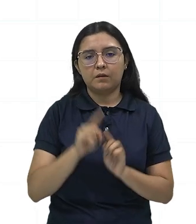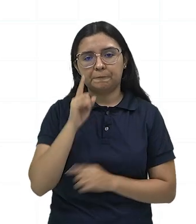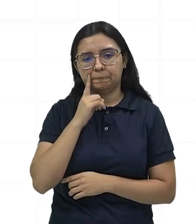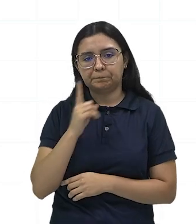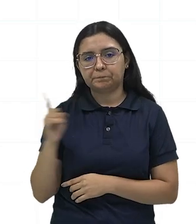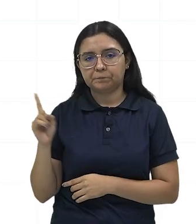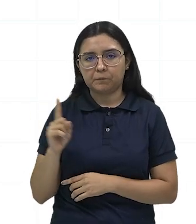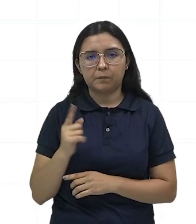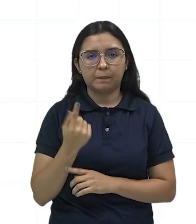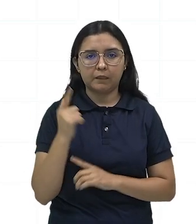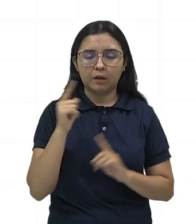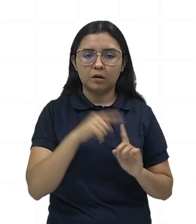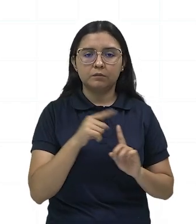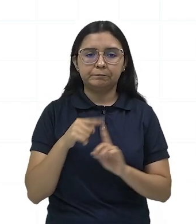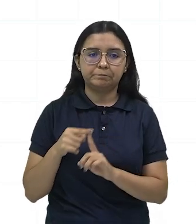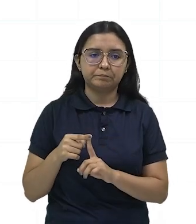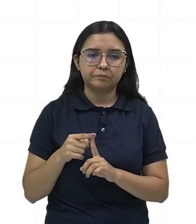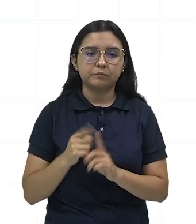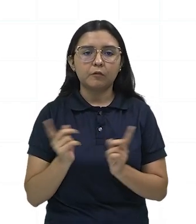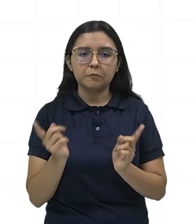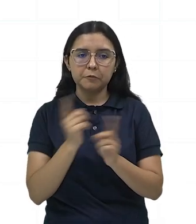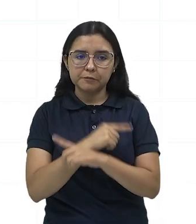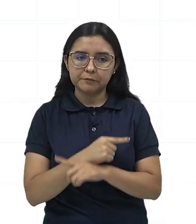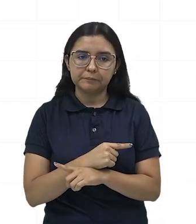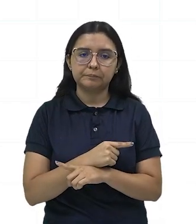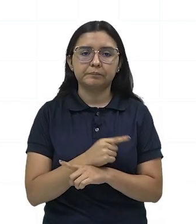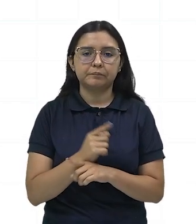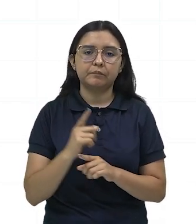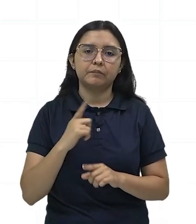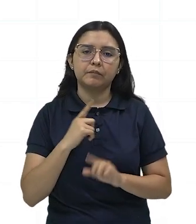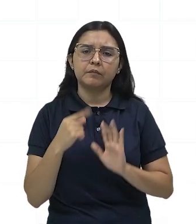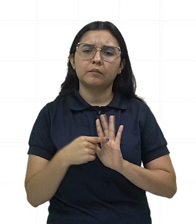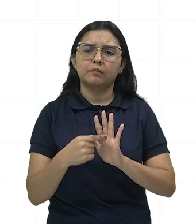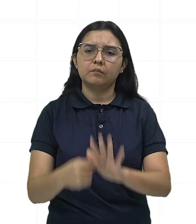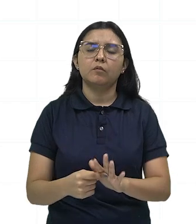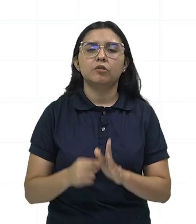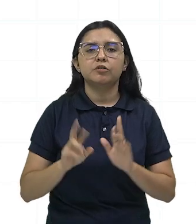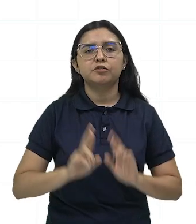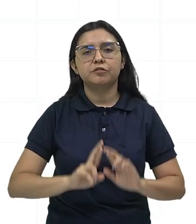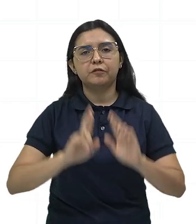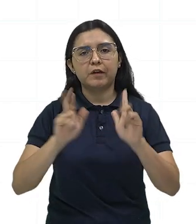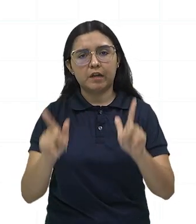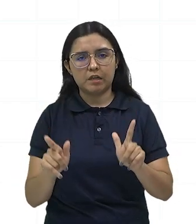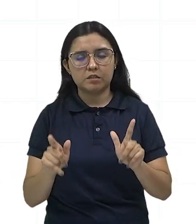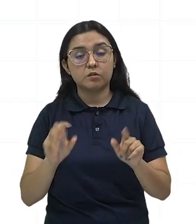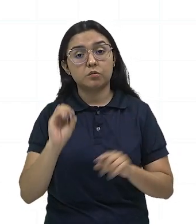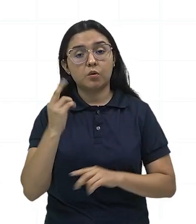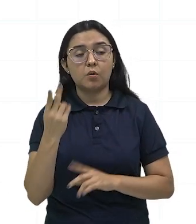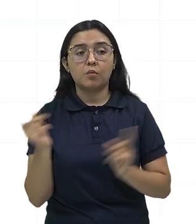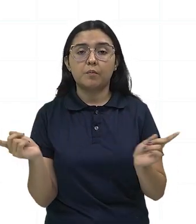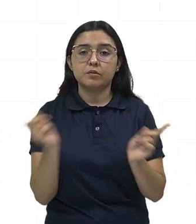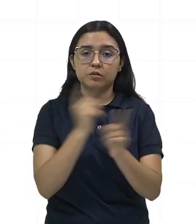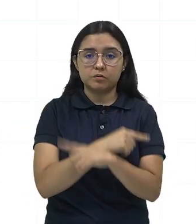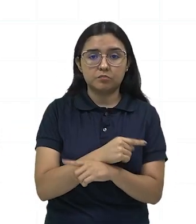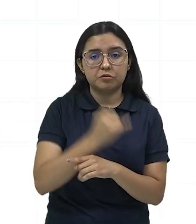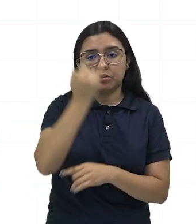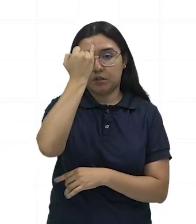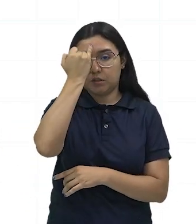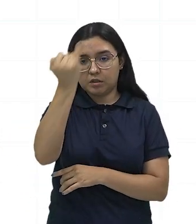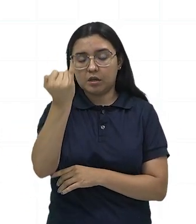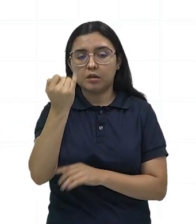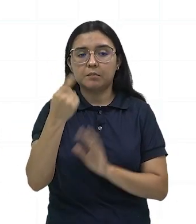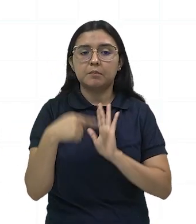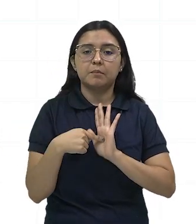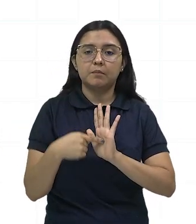contraste ou oposição. Esse tipo de coesão destaca diferenças ou oposições entre ideias ou situações. Pode ser usada